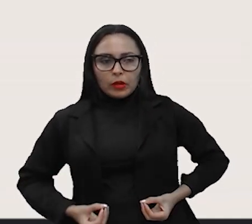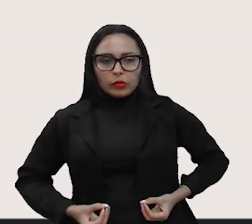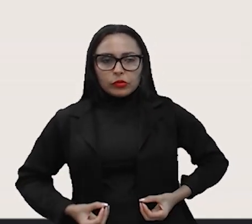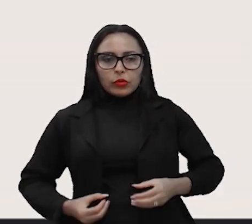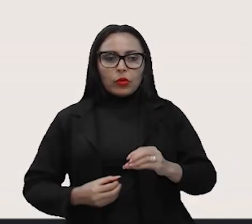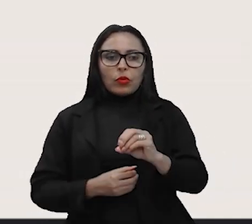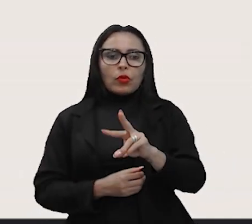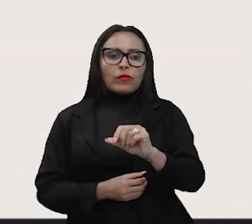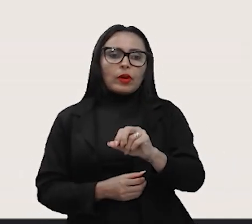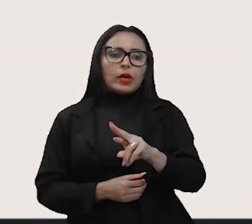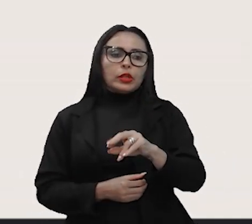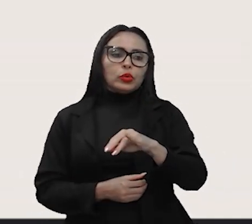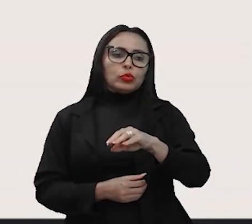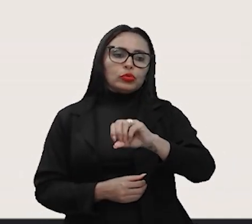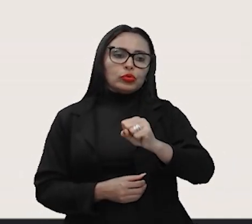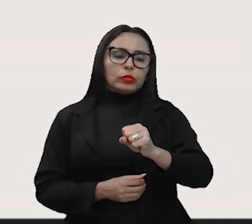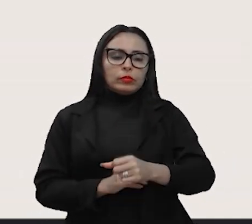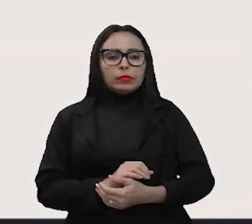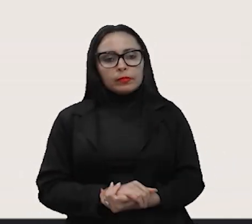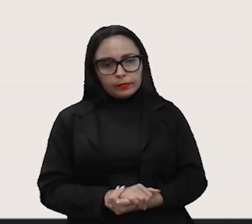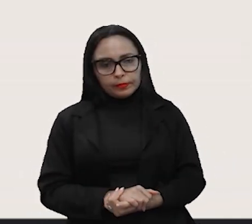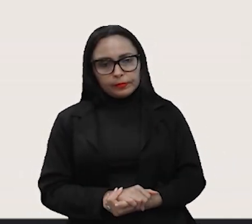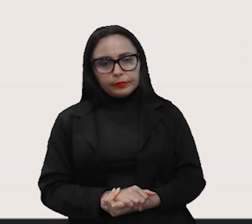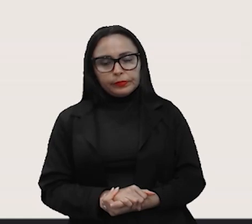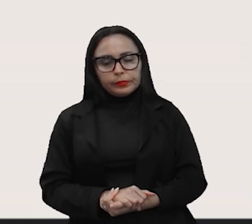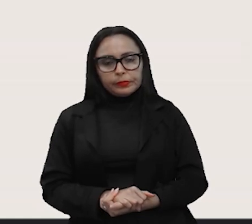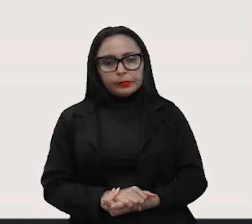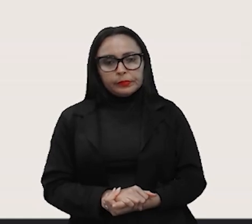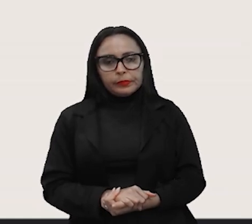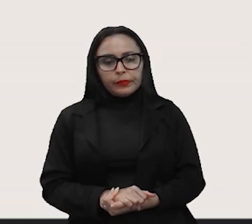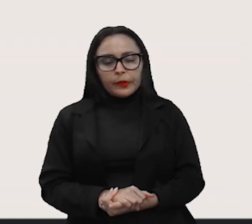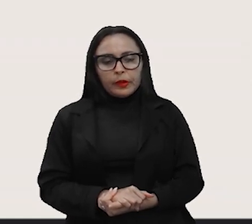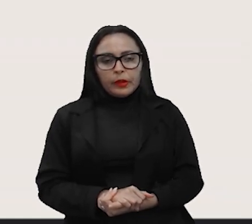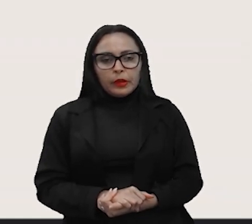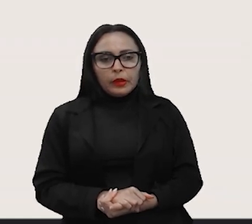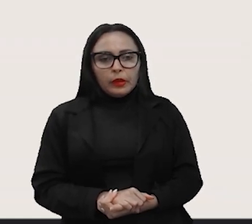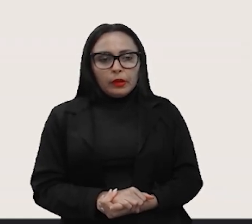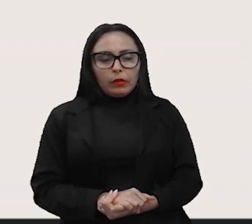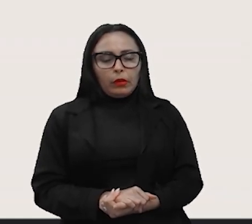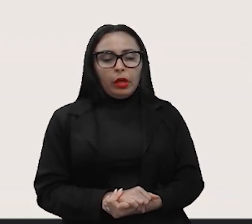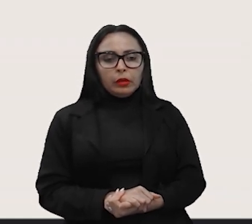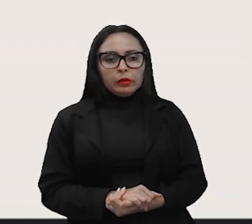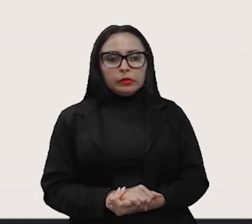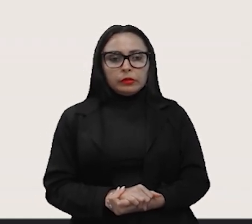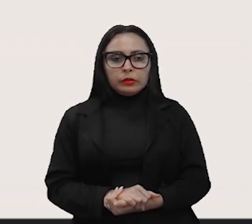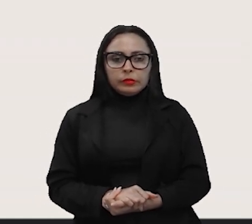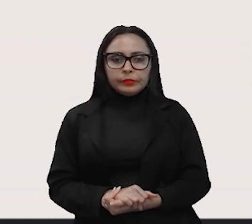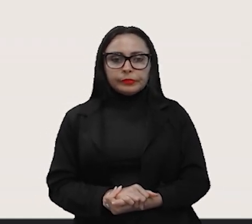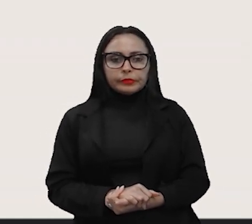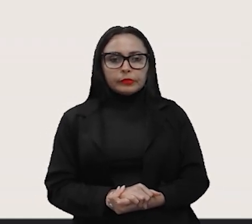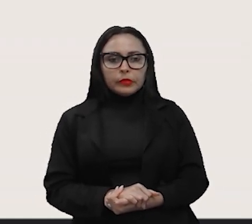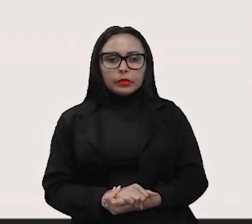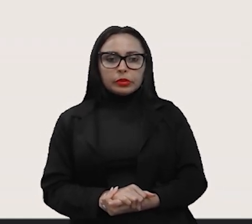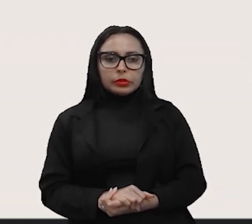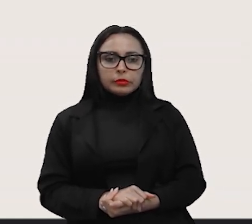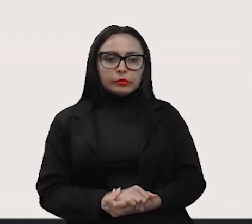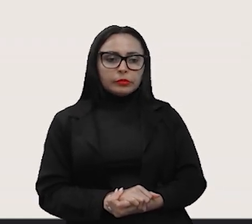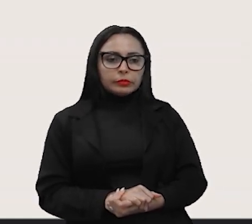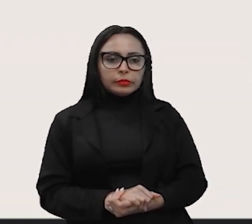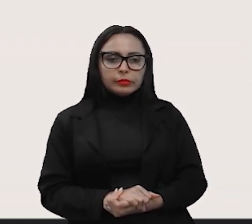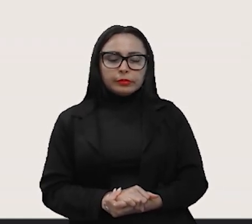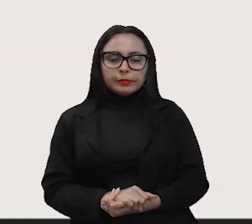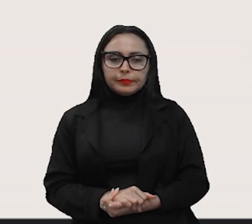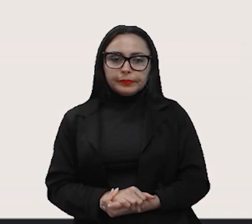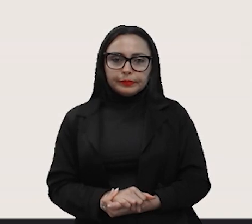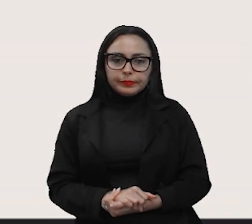Eu tenho os testículos e os ovários, tá? Aí isso a gente chama de gônadas, beleza? A masculina são os testículos, as